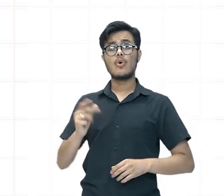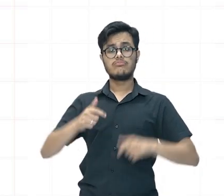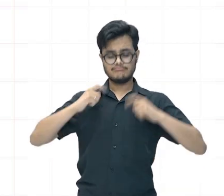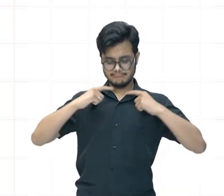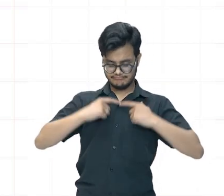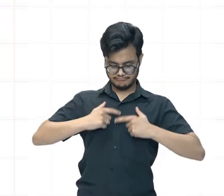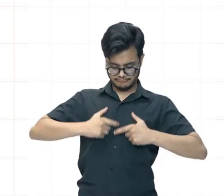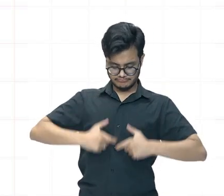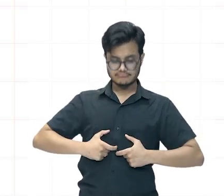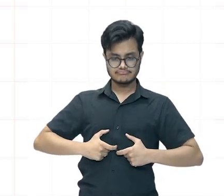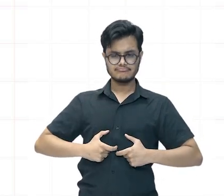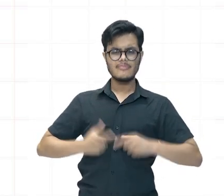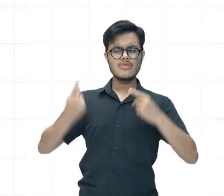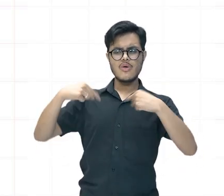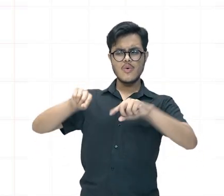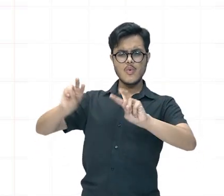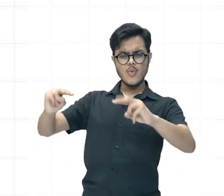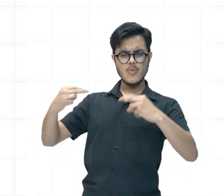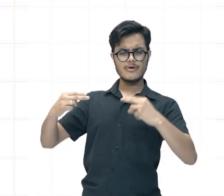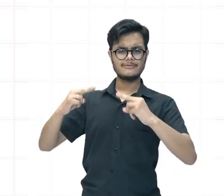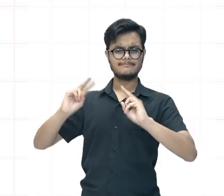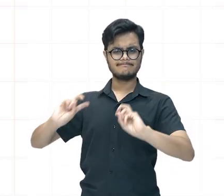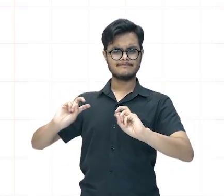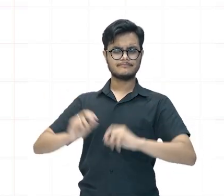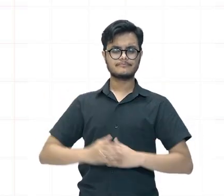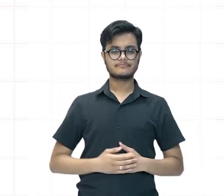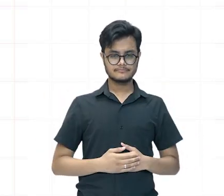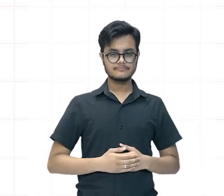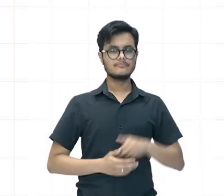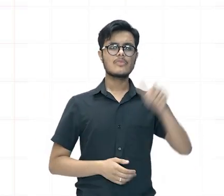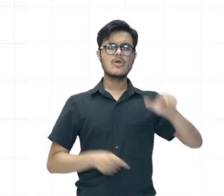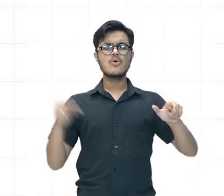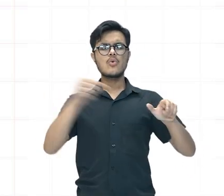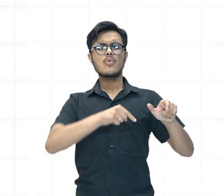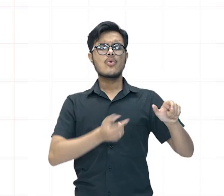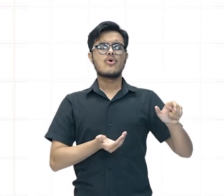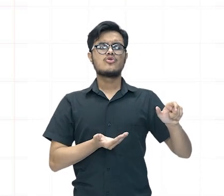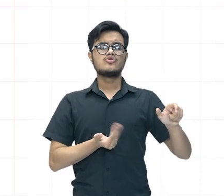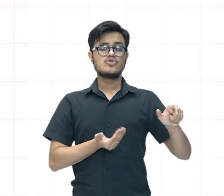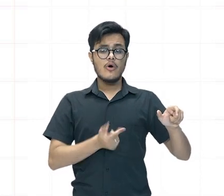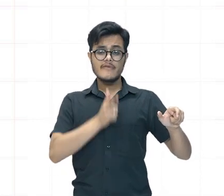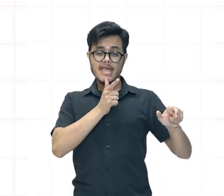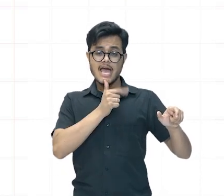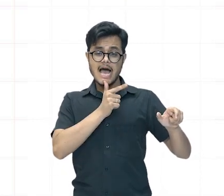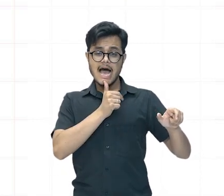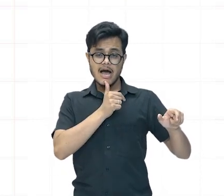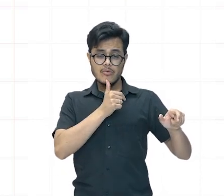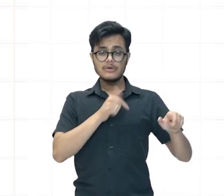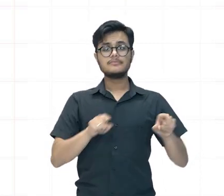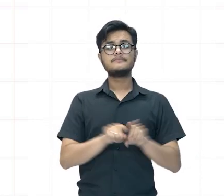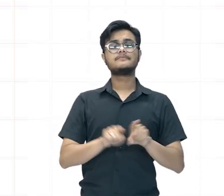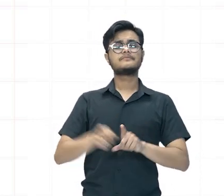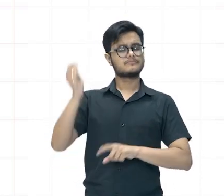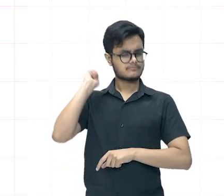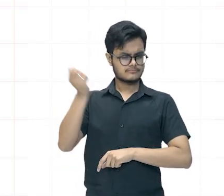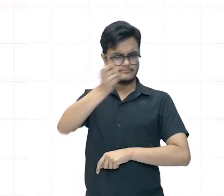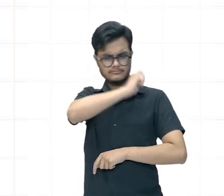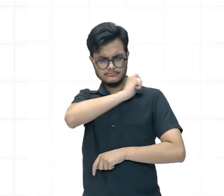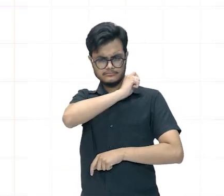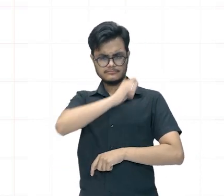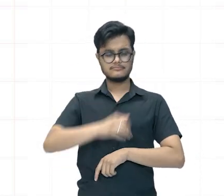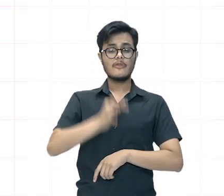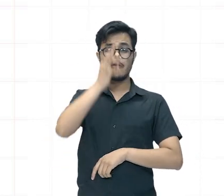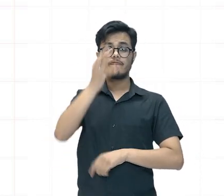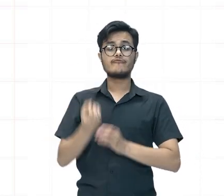olhado no pescoço. O jovem escravo à esquerda carrega água e toalha. E o da direita carrega um cesto de